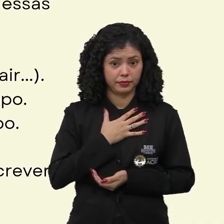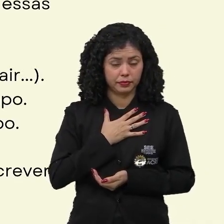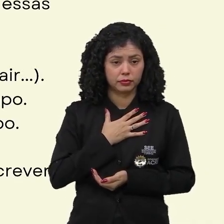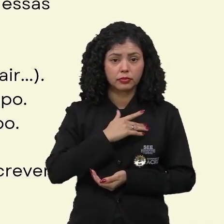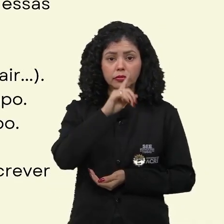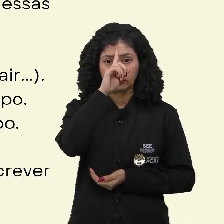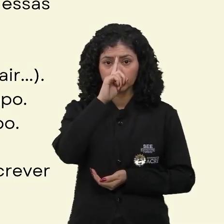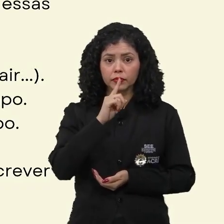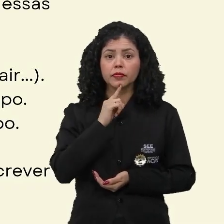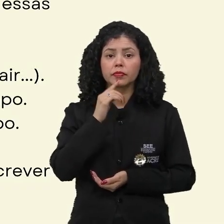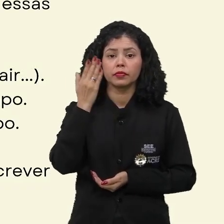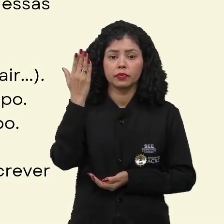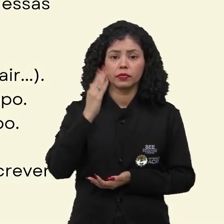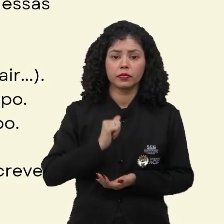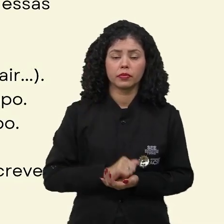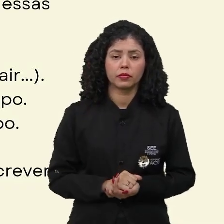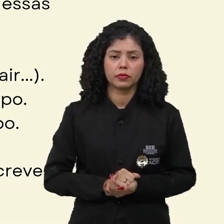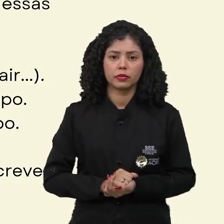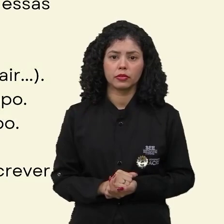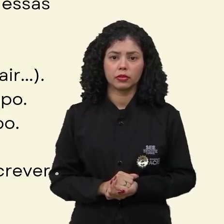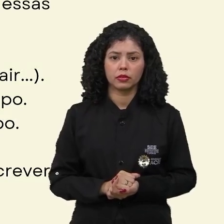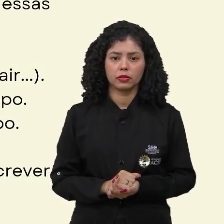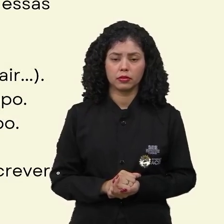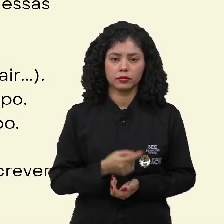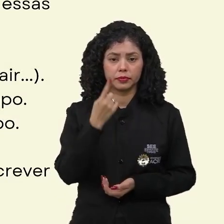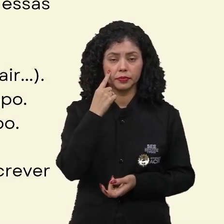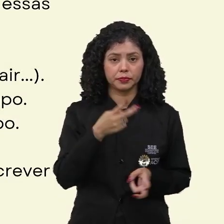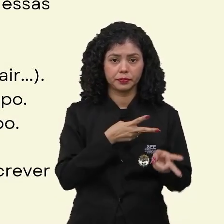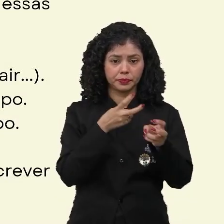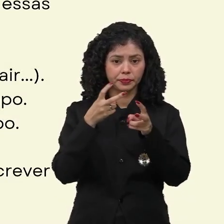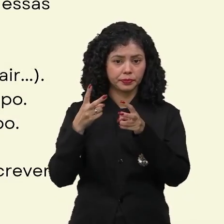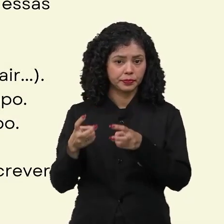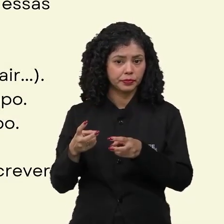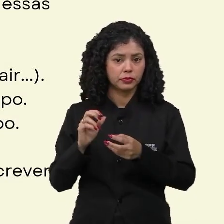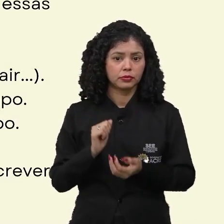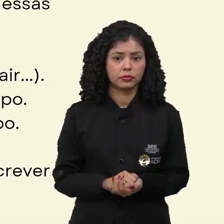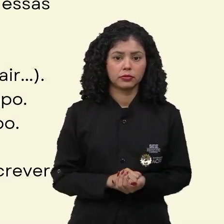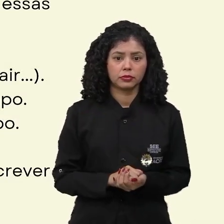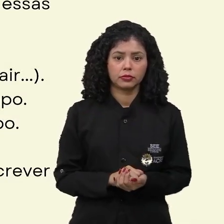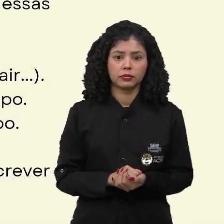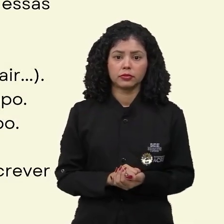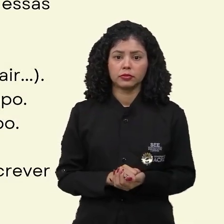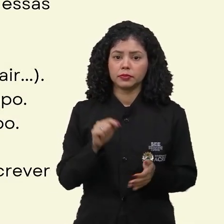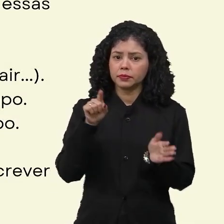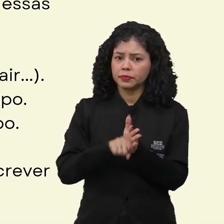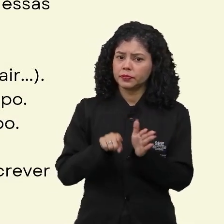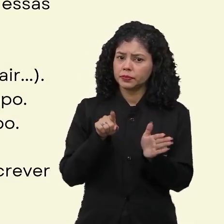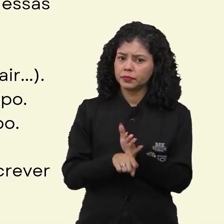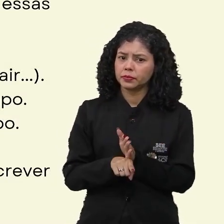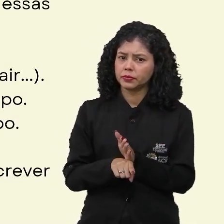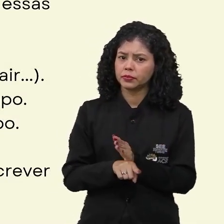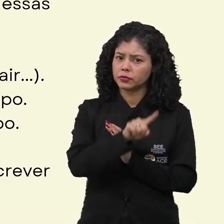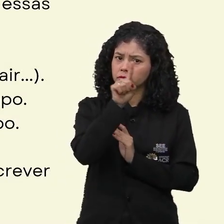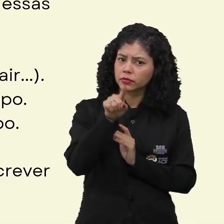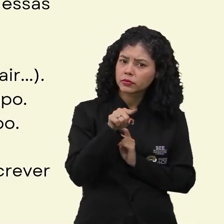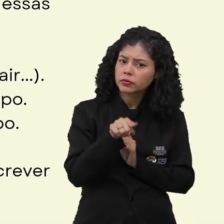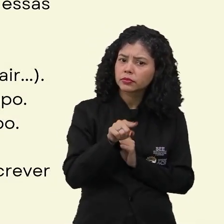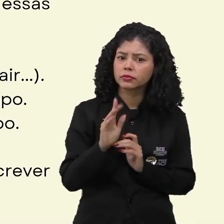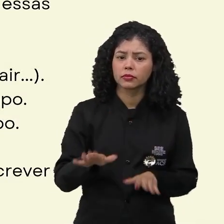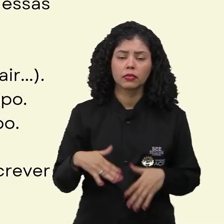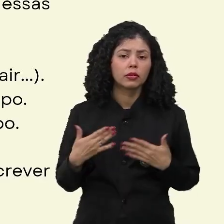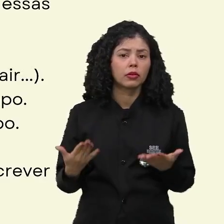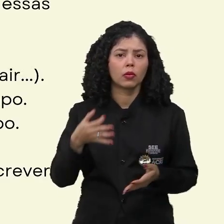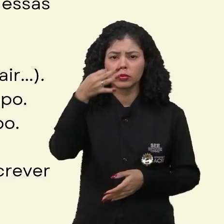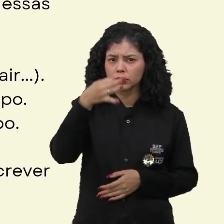uma imagenzinha para vocês observarem, né? Nesse quesito de interrogação.